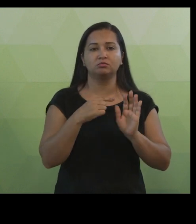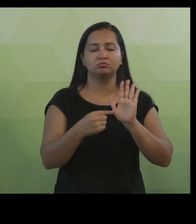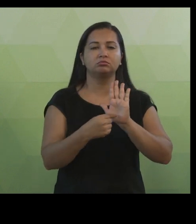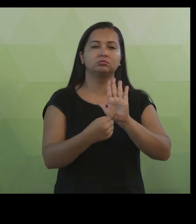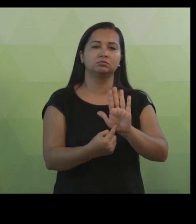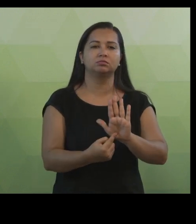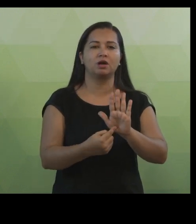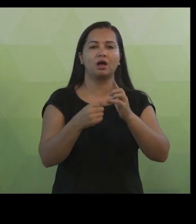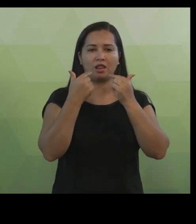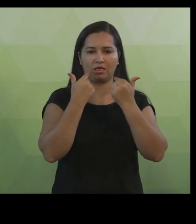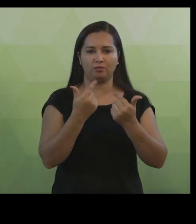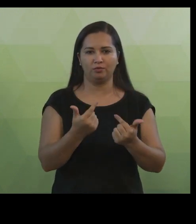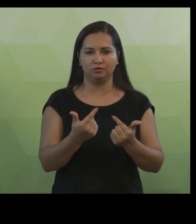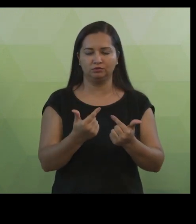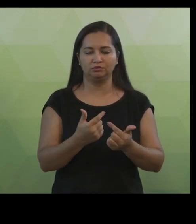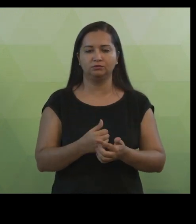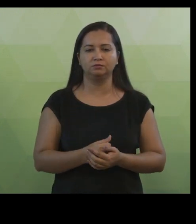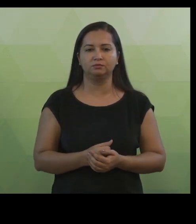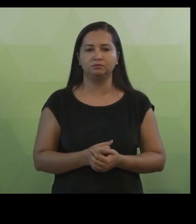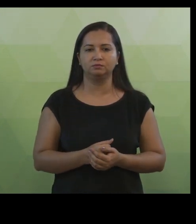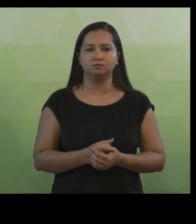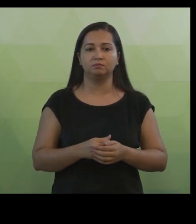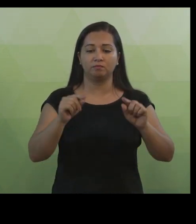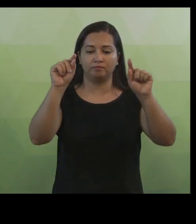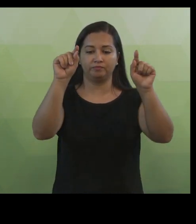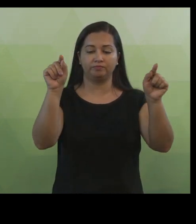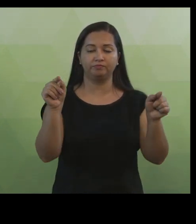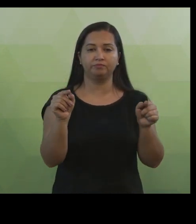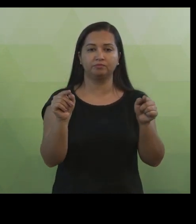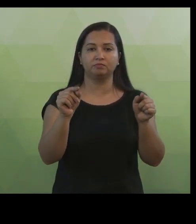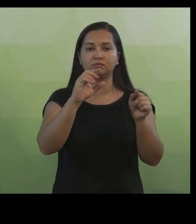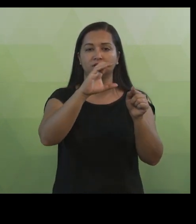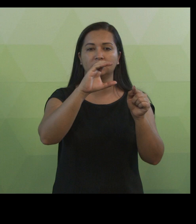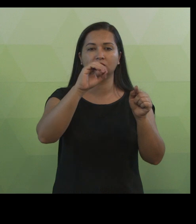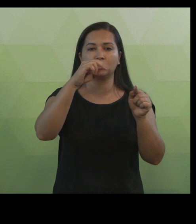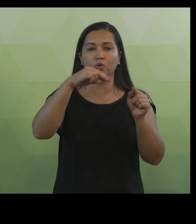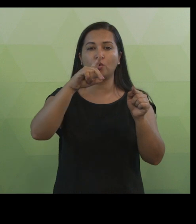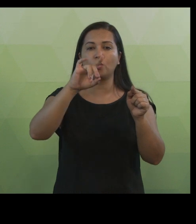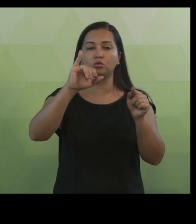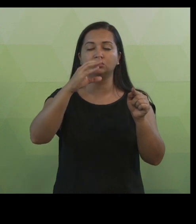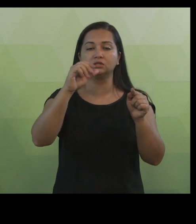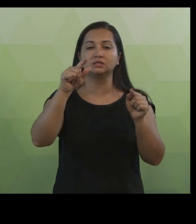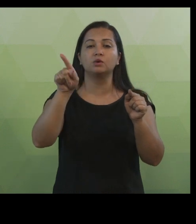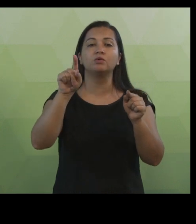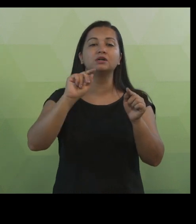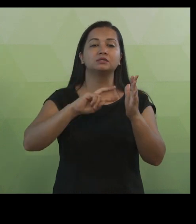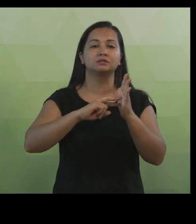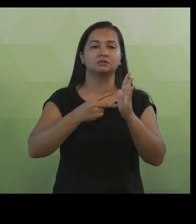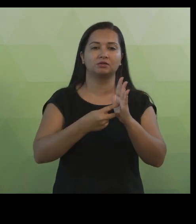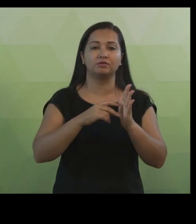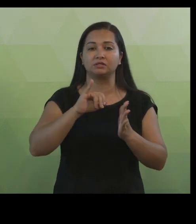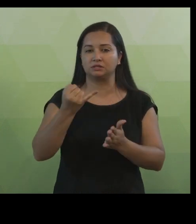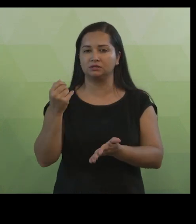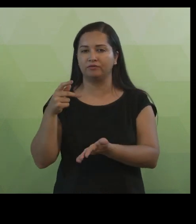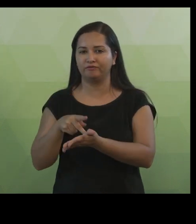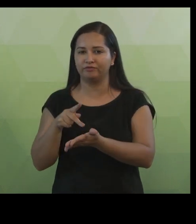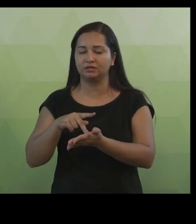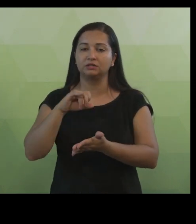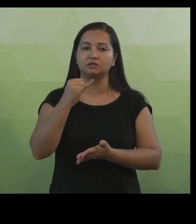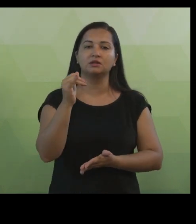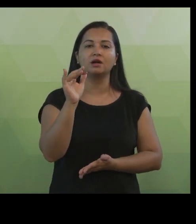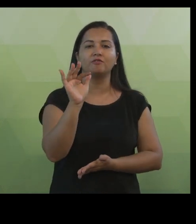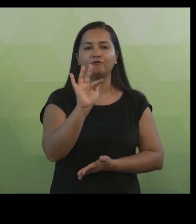controle. Inicialmente o condicional. Condicional Primeiramente é o